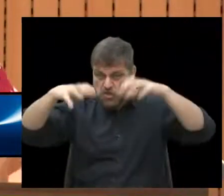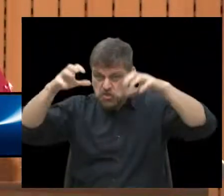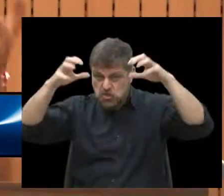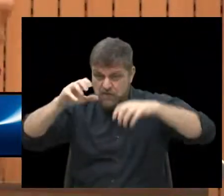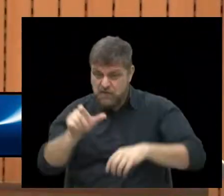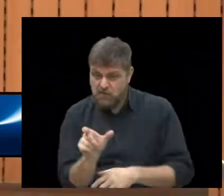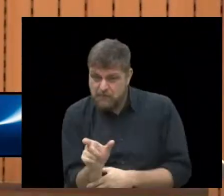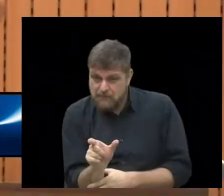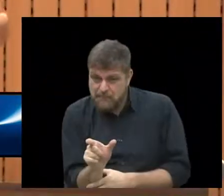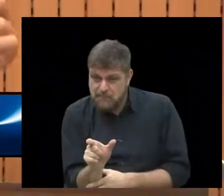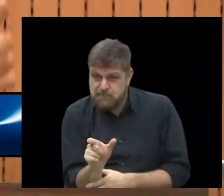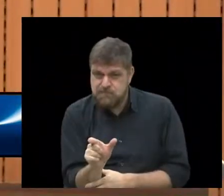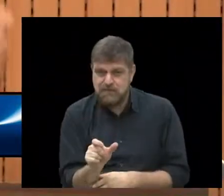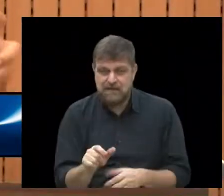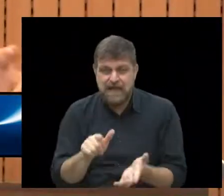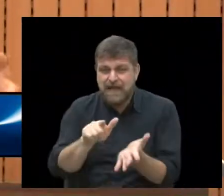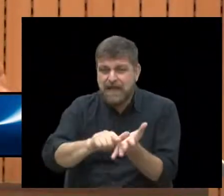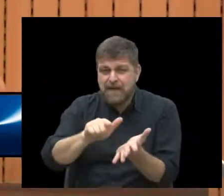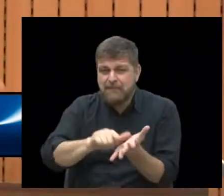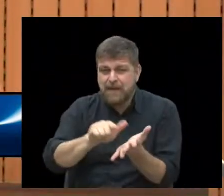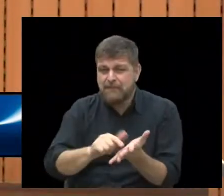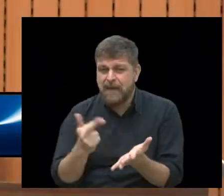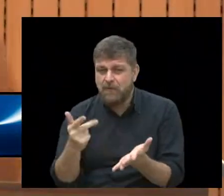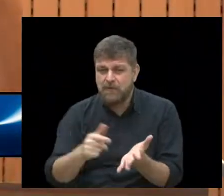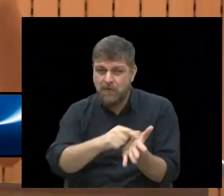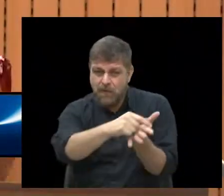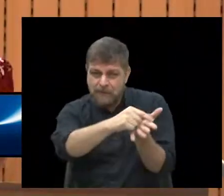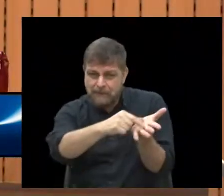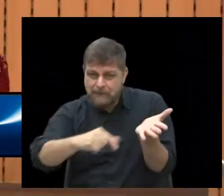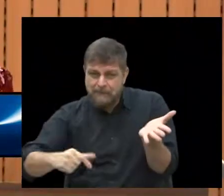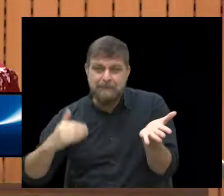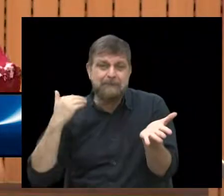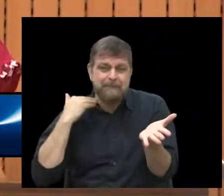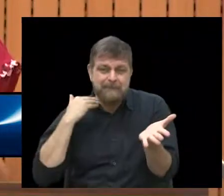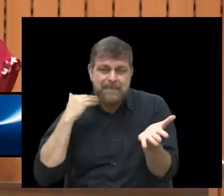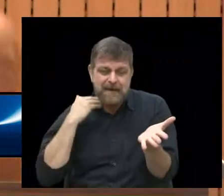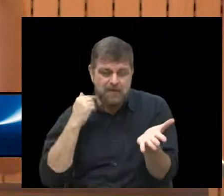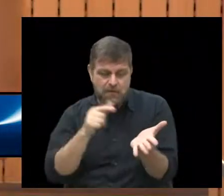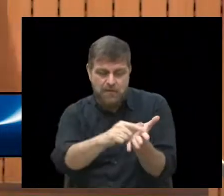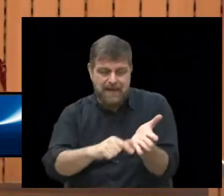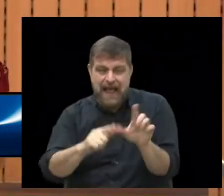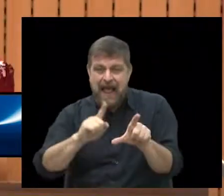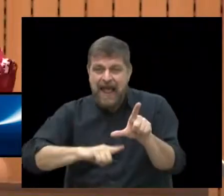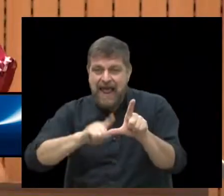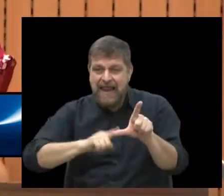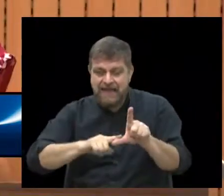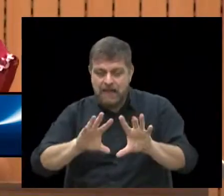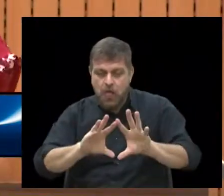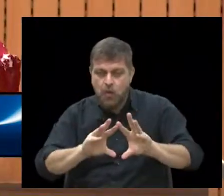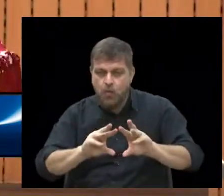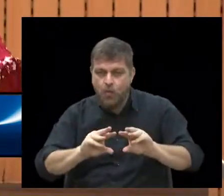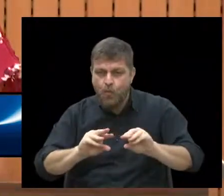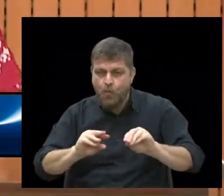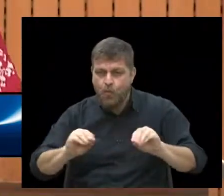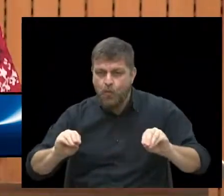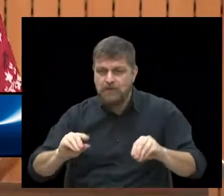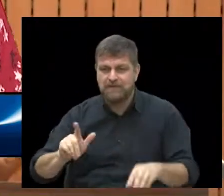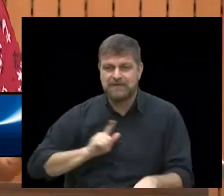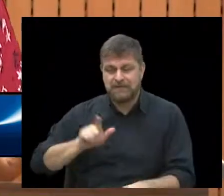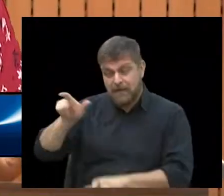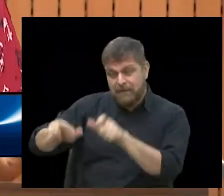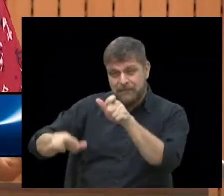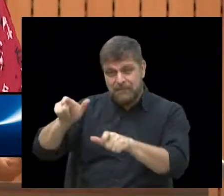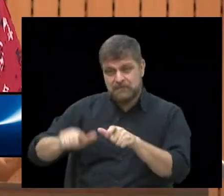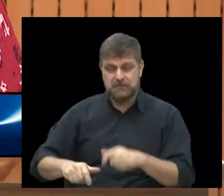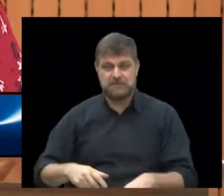funciona, ele é com o mesmo papel de extrato bancário, então ele desbota com o tempo, e aí não funciona. Pessoas que estão de